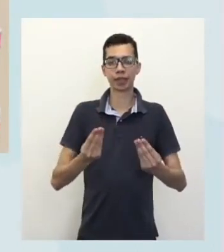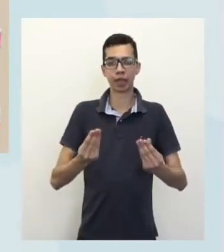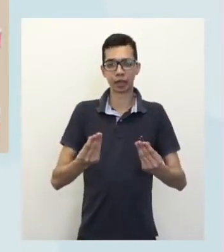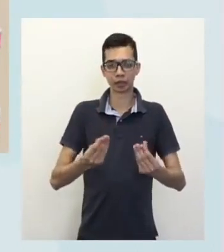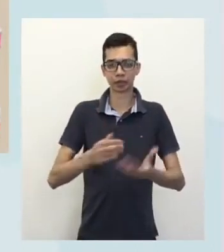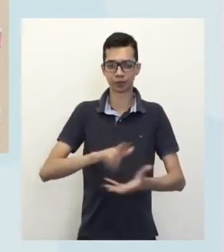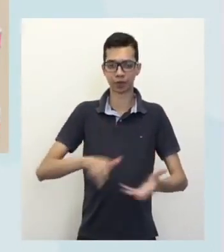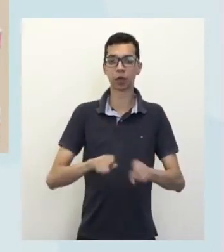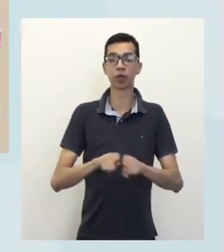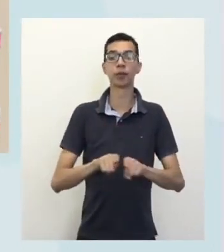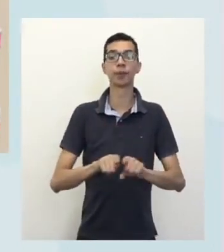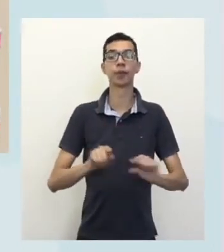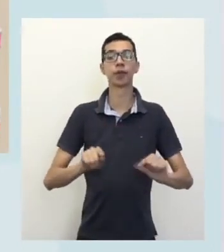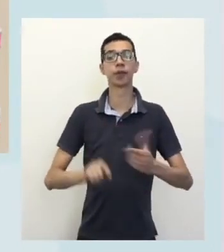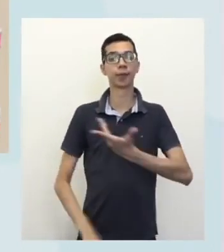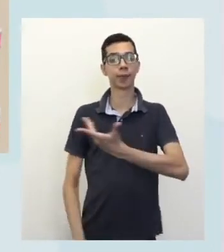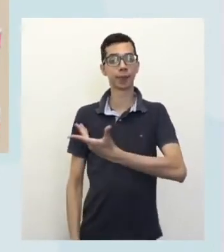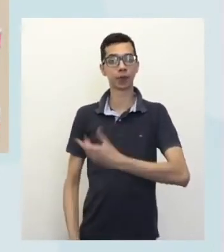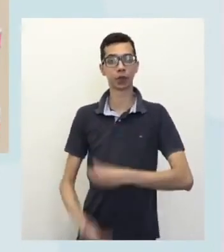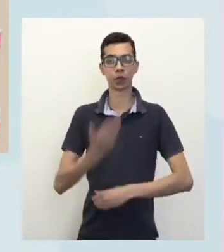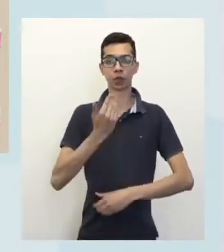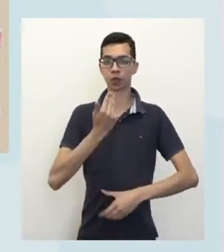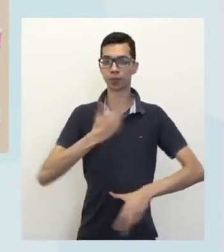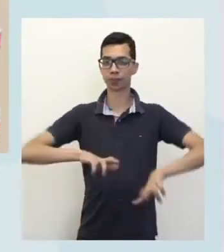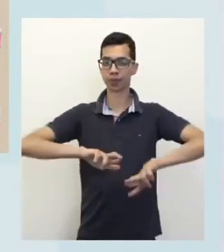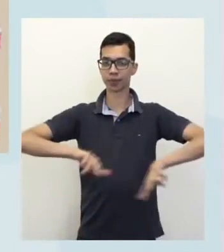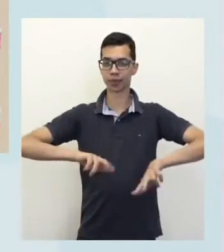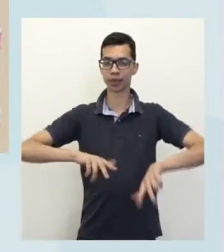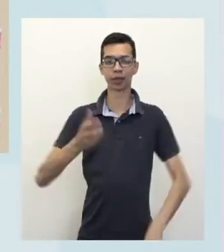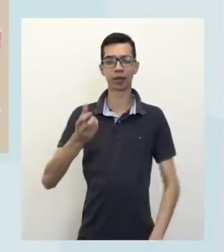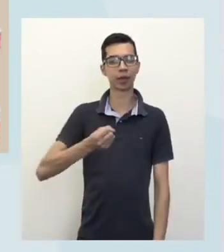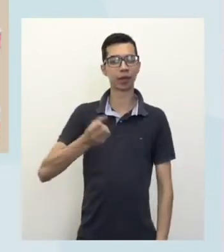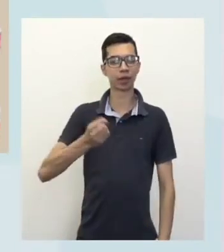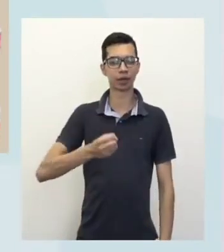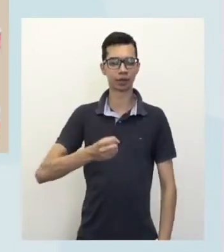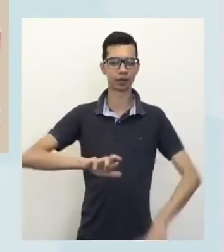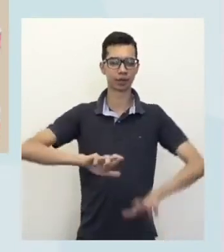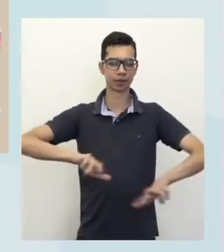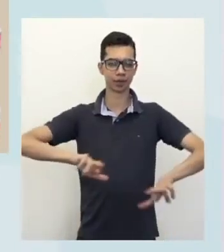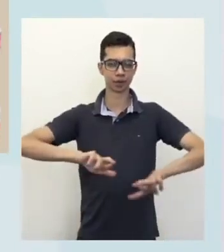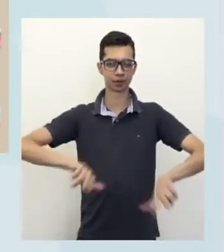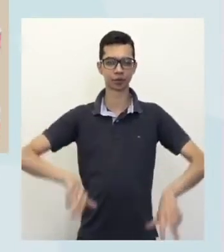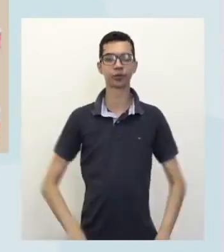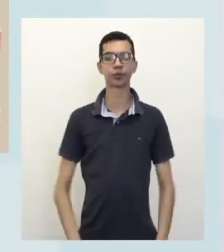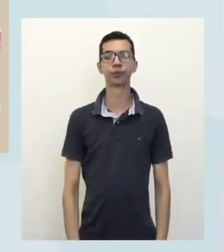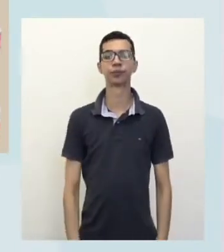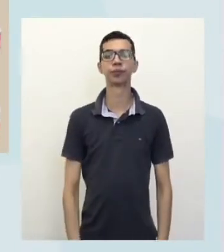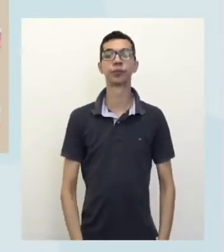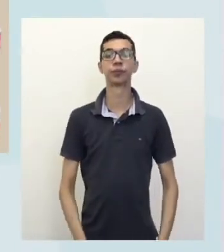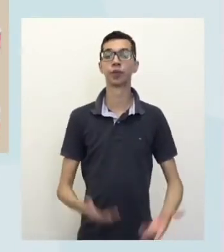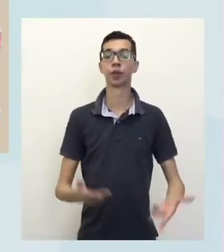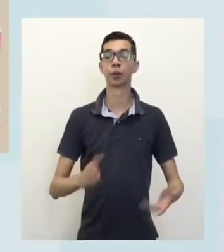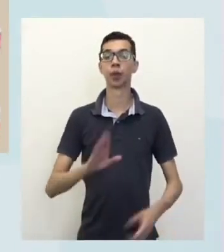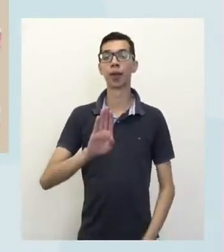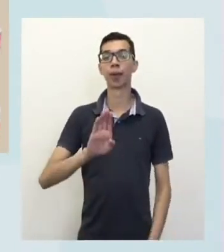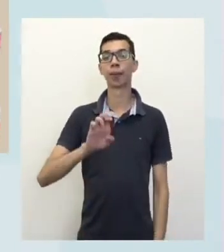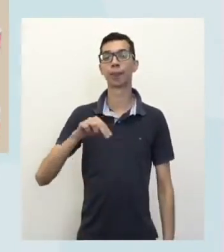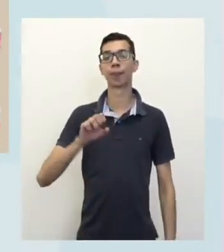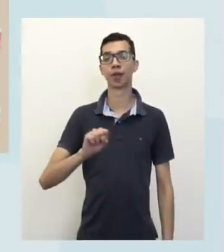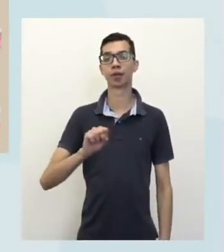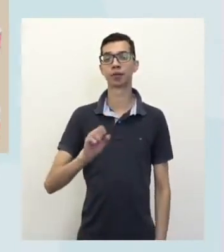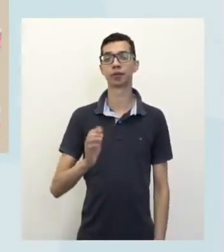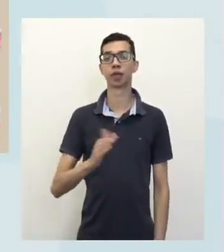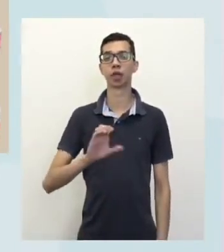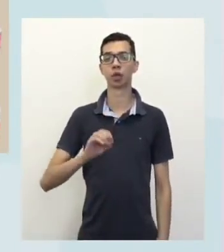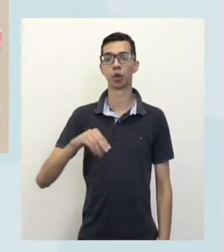caso a de laticínios. Então, a indústria de bens comuns são bens destinados ao uso de